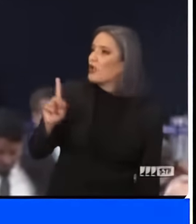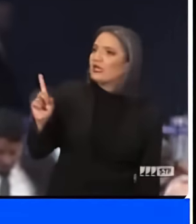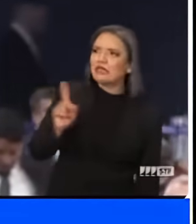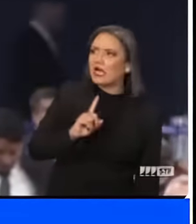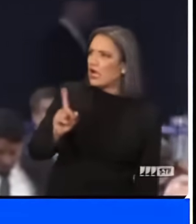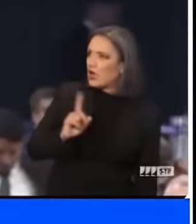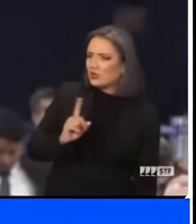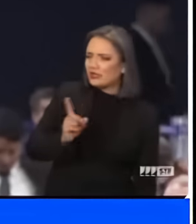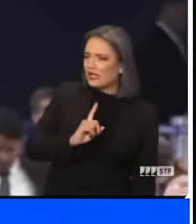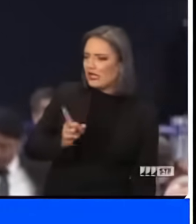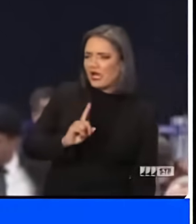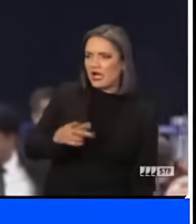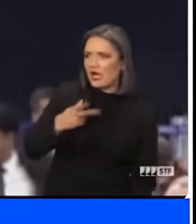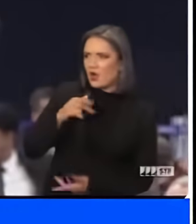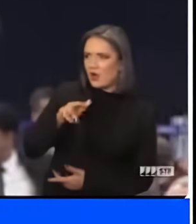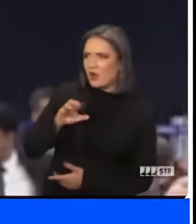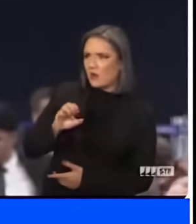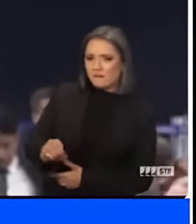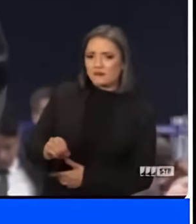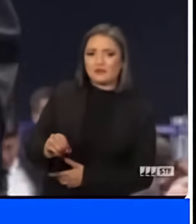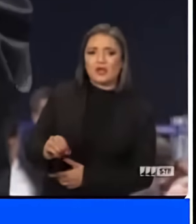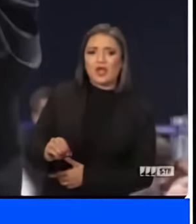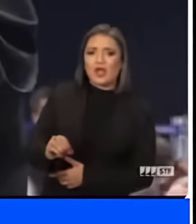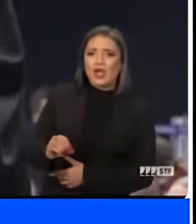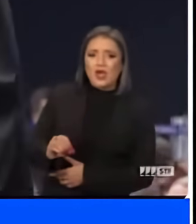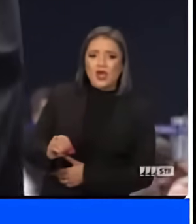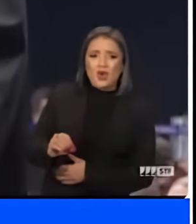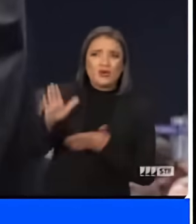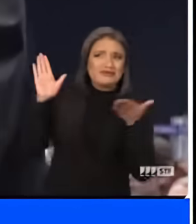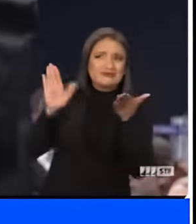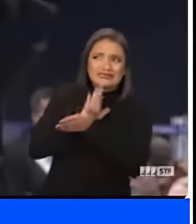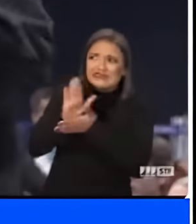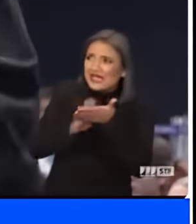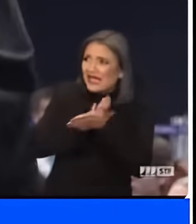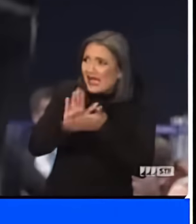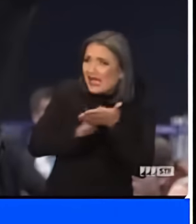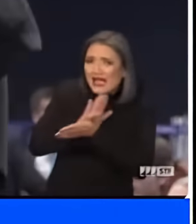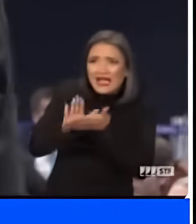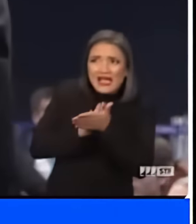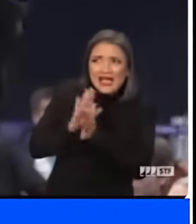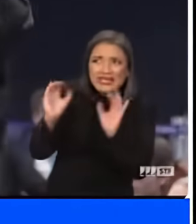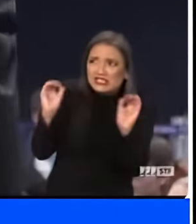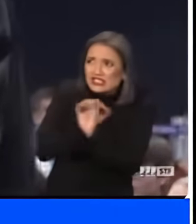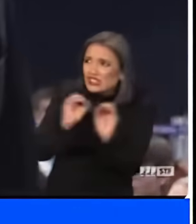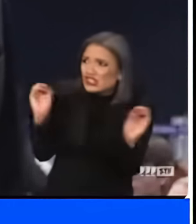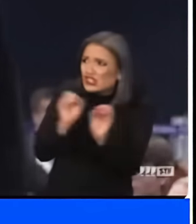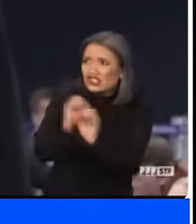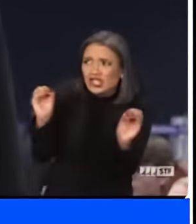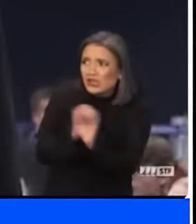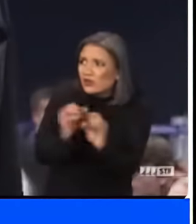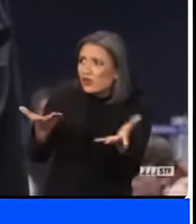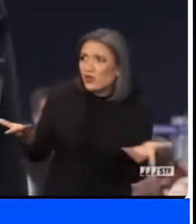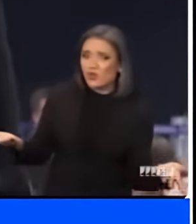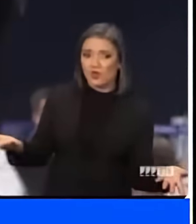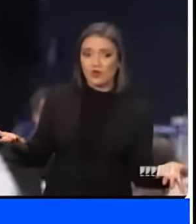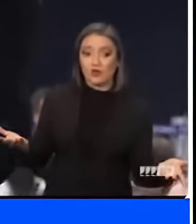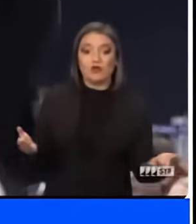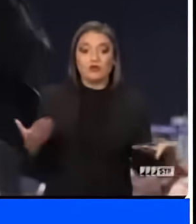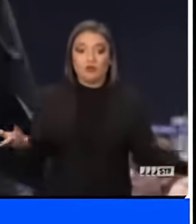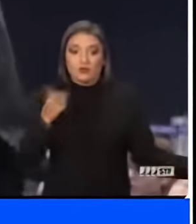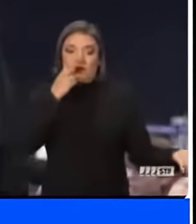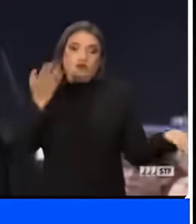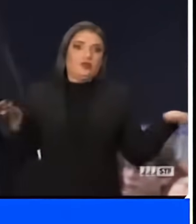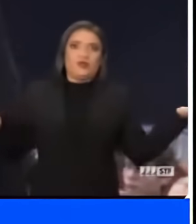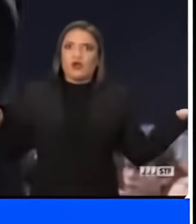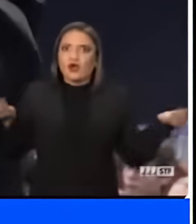senhor, doutor Paulo. De maneira alguma. De maneira alguma. Como se dissesse, não, aí